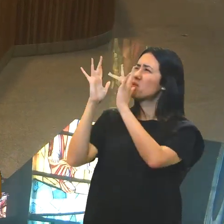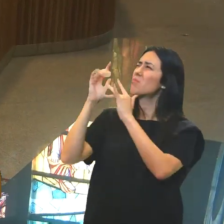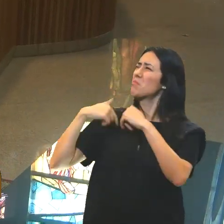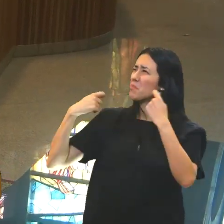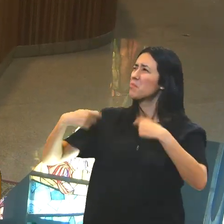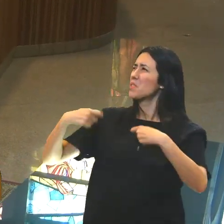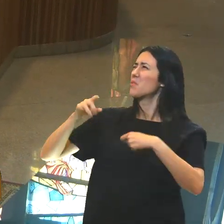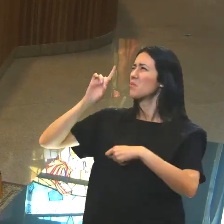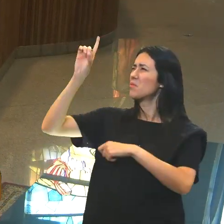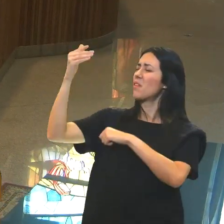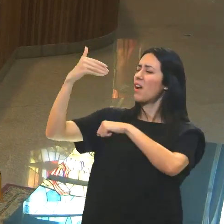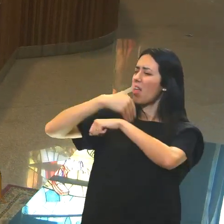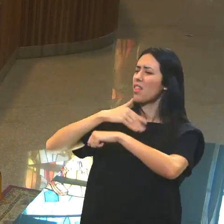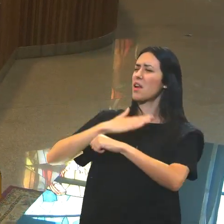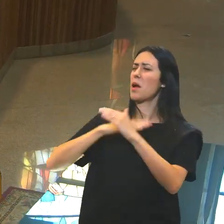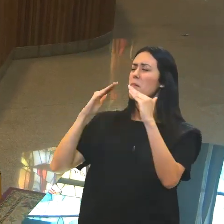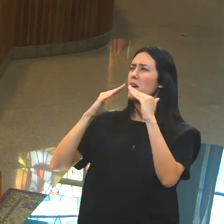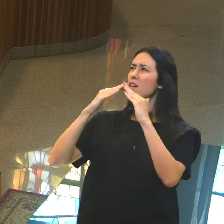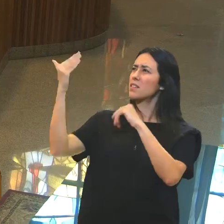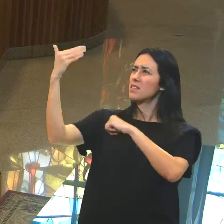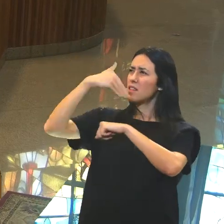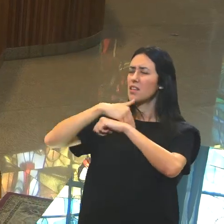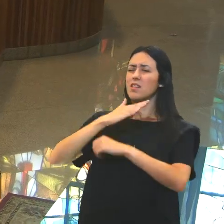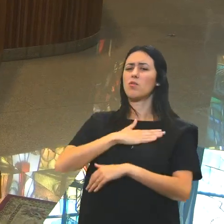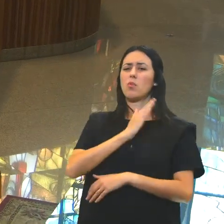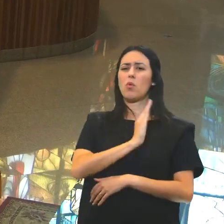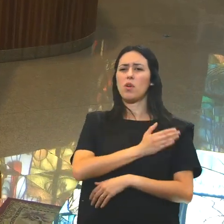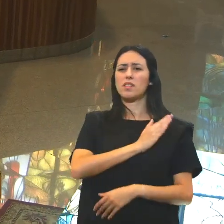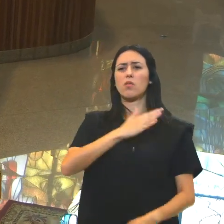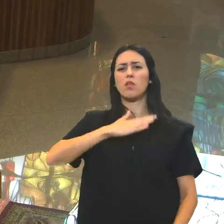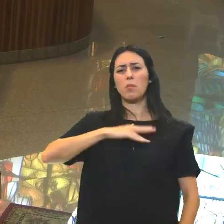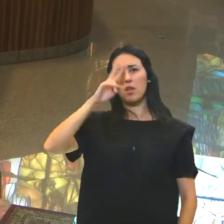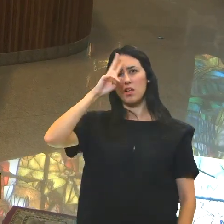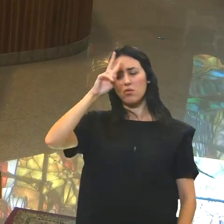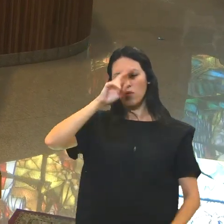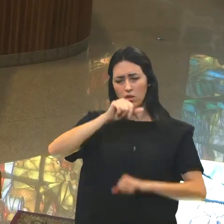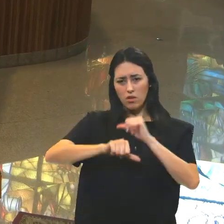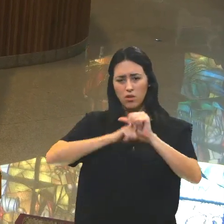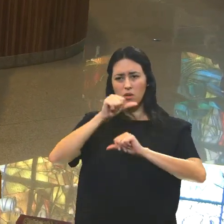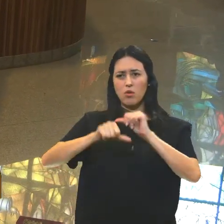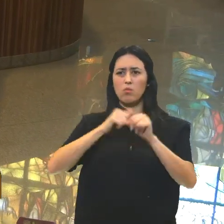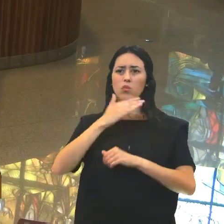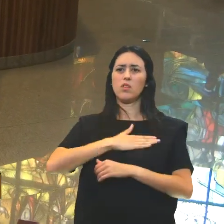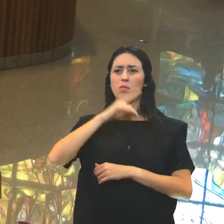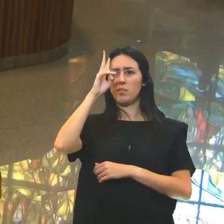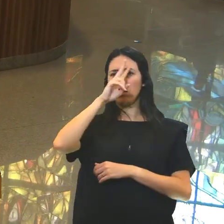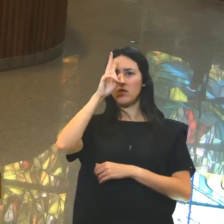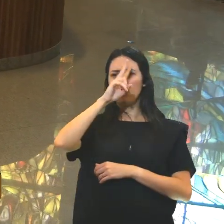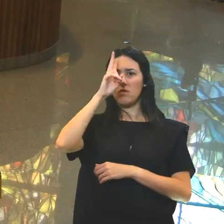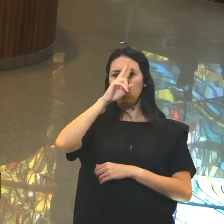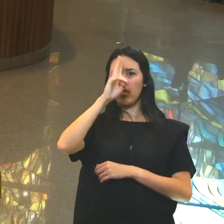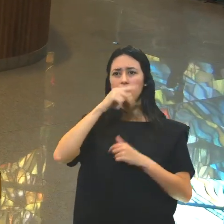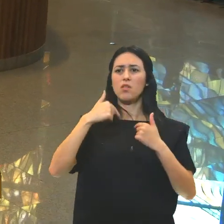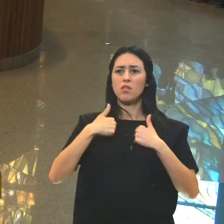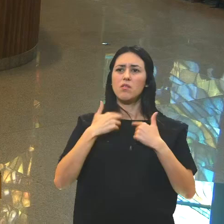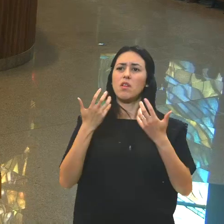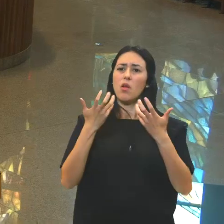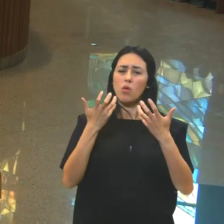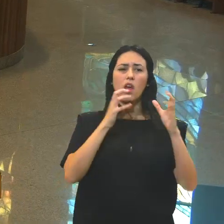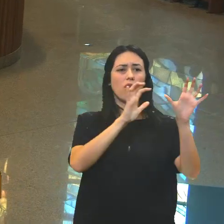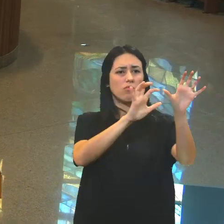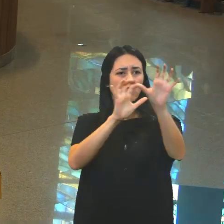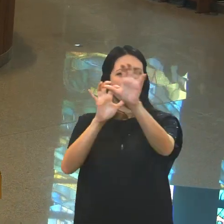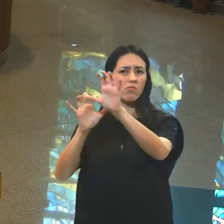preciso do Senhor. Entra na minha casa, entra no meu coração, na minha história. Me muda para que eu possa, sim, ser um agente junto contigo